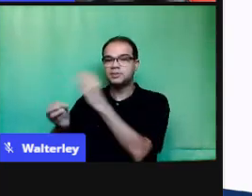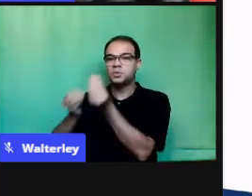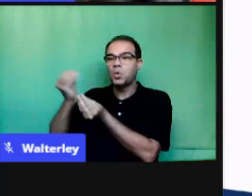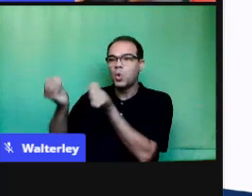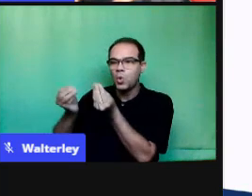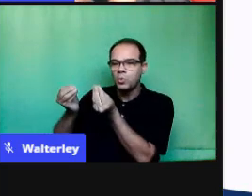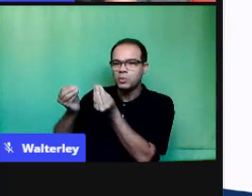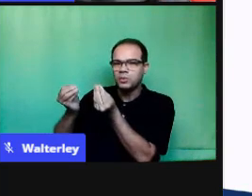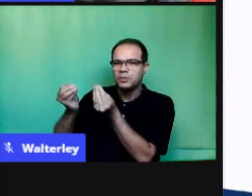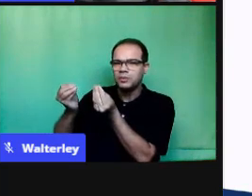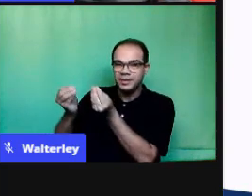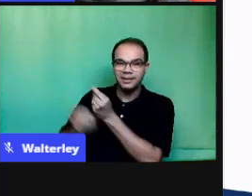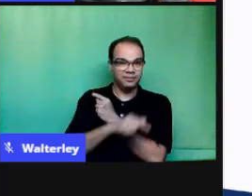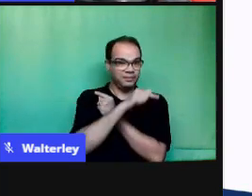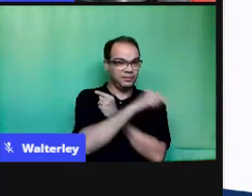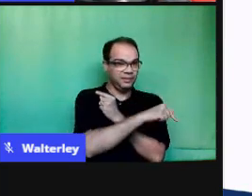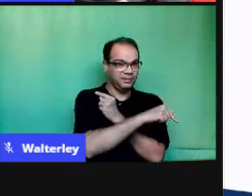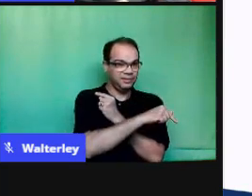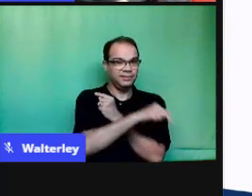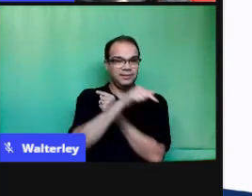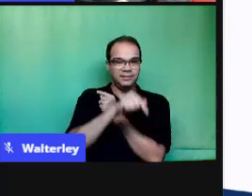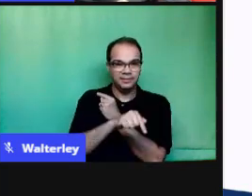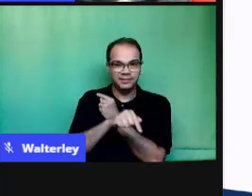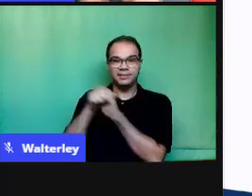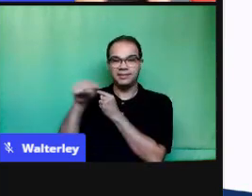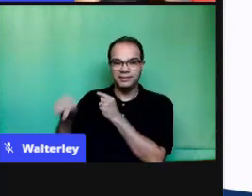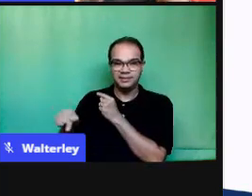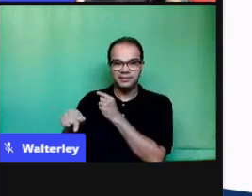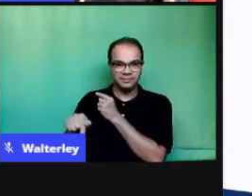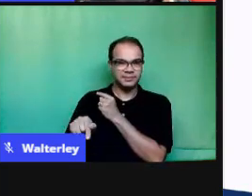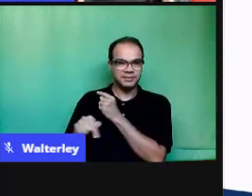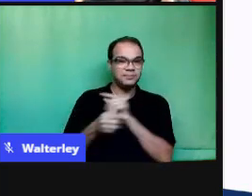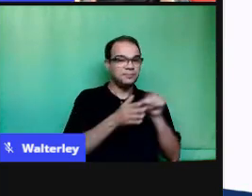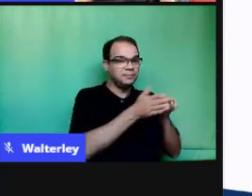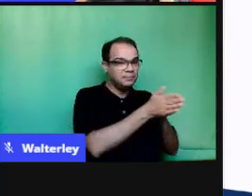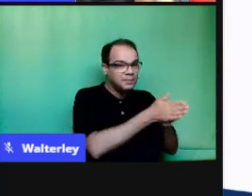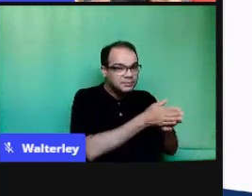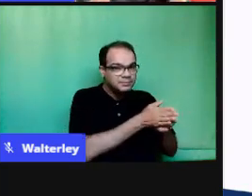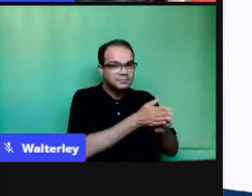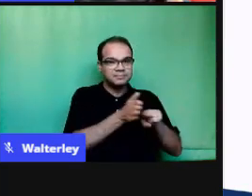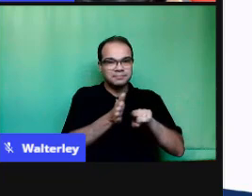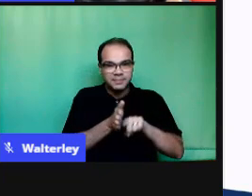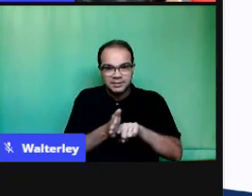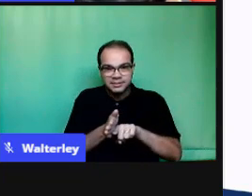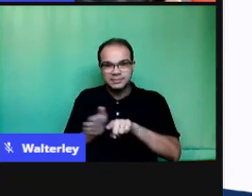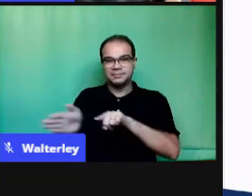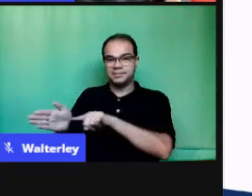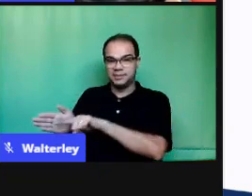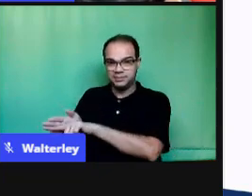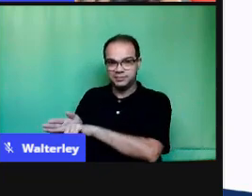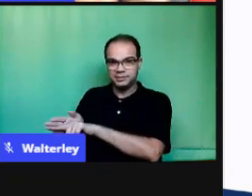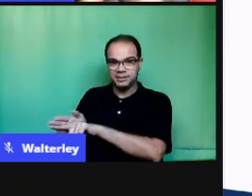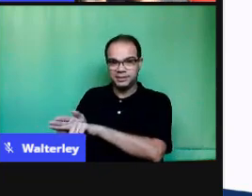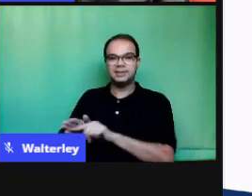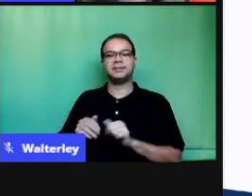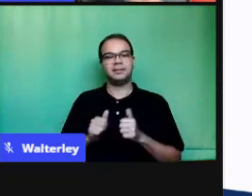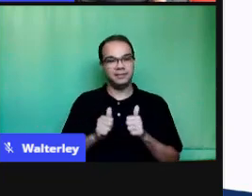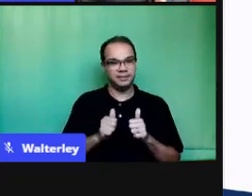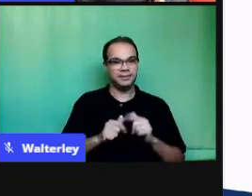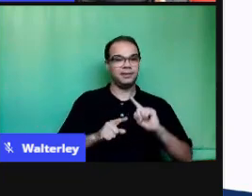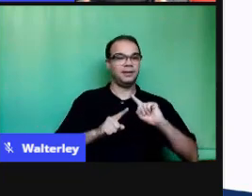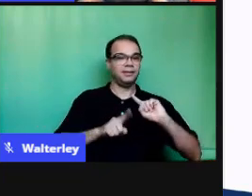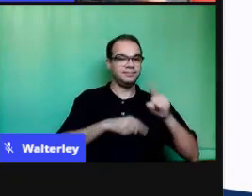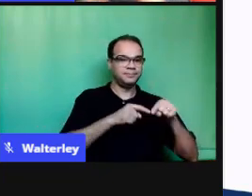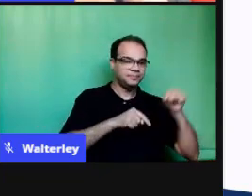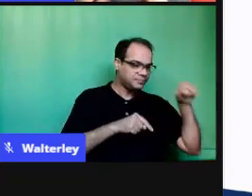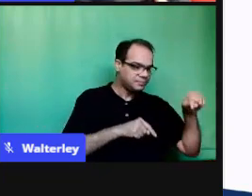Então, veja que em cada grupo nós teremos uma pergunta diferente. Os alunos, eles começarão a debater sobre aquele assunto, né? E cada um vai falar o que